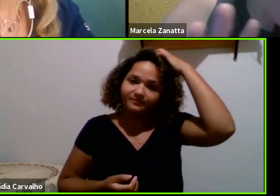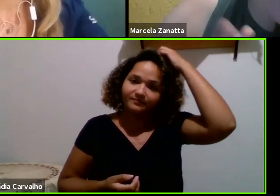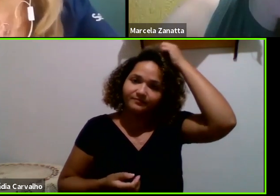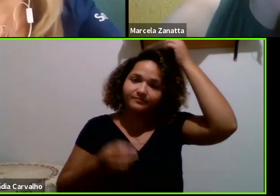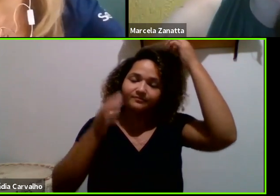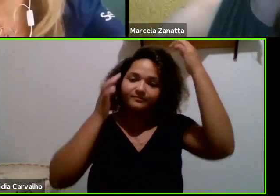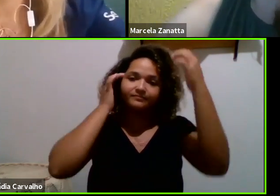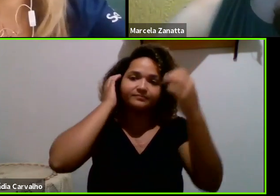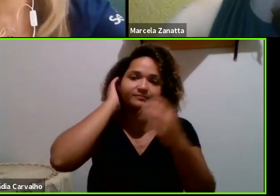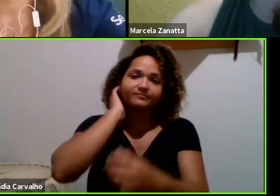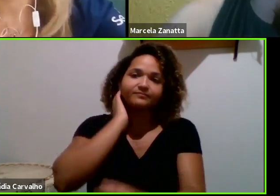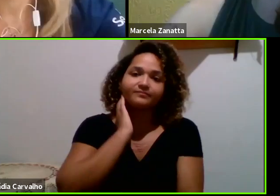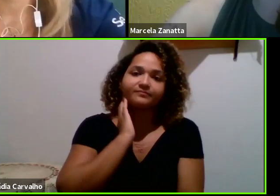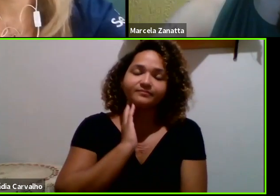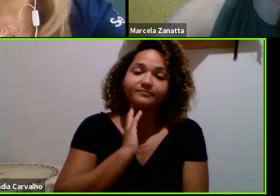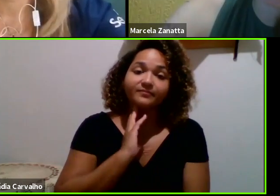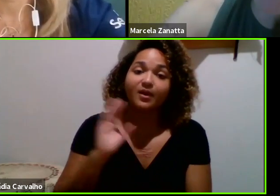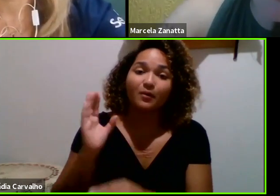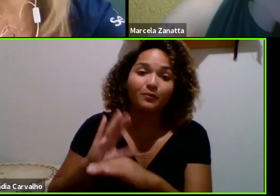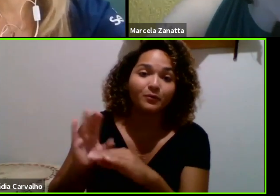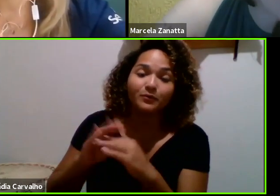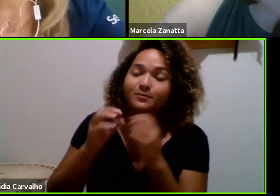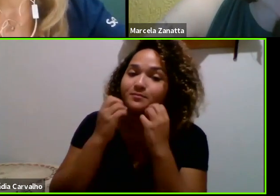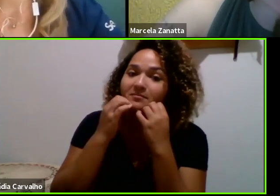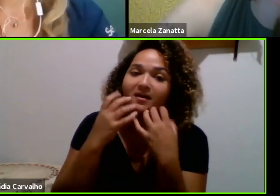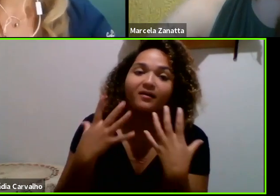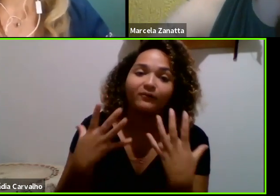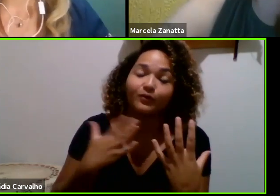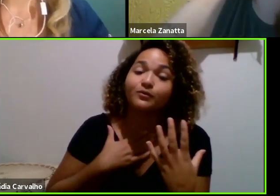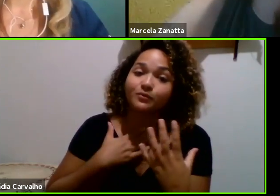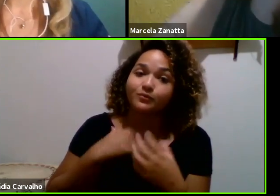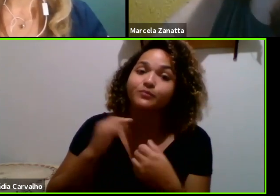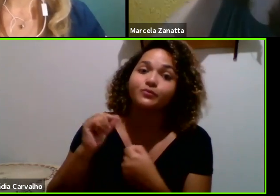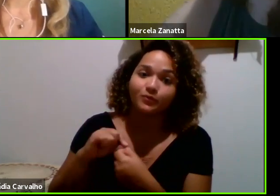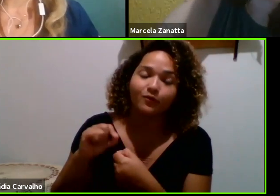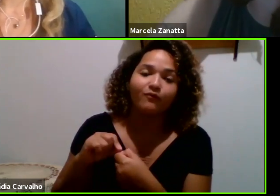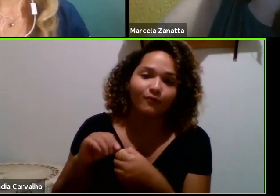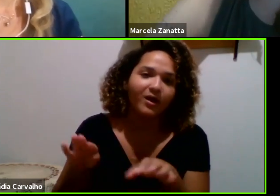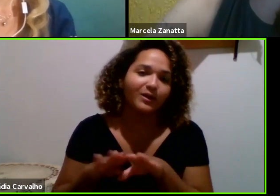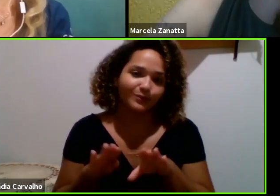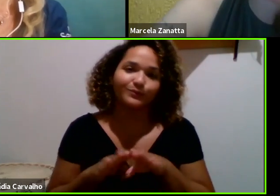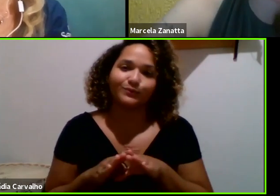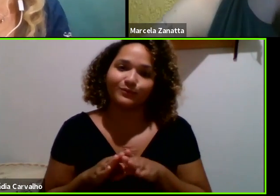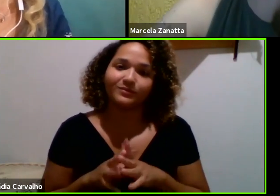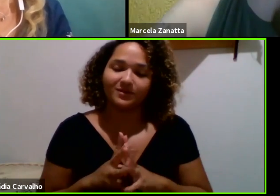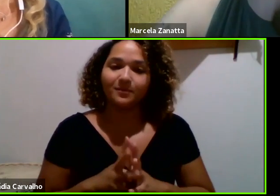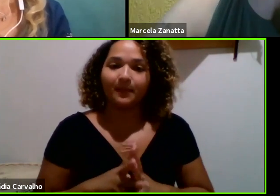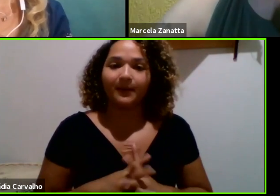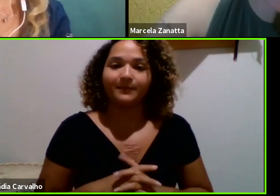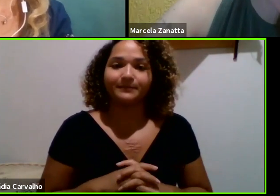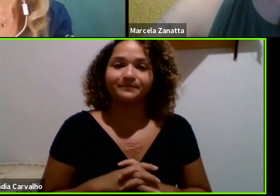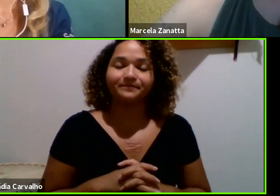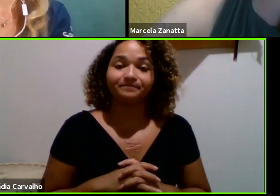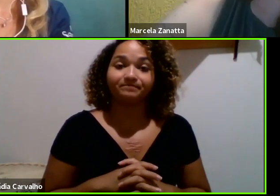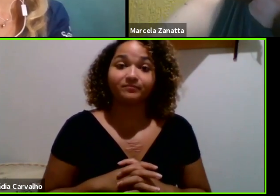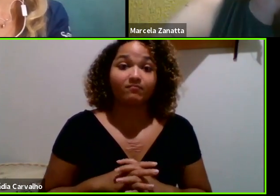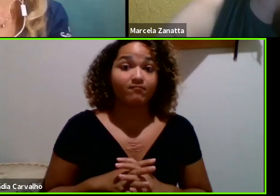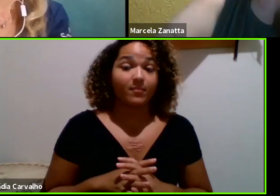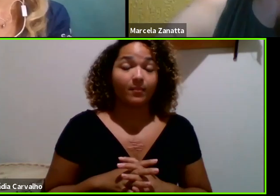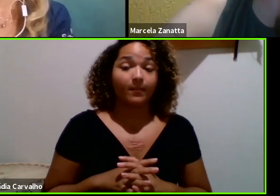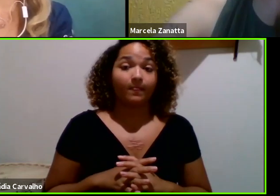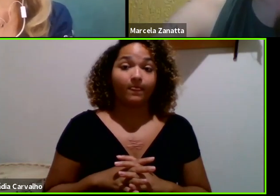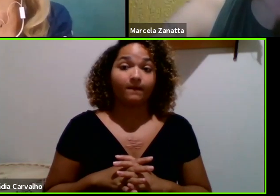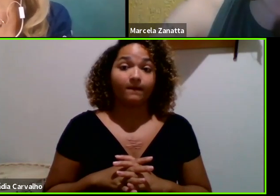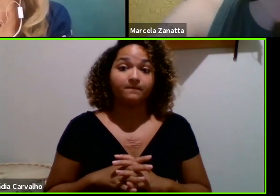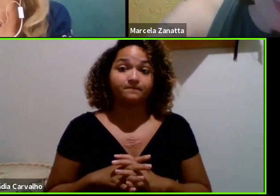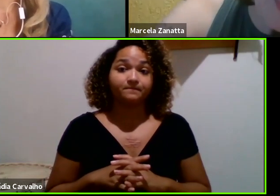eu faço, a gente renova a certificação sempre que necessário. Quem atende parto domiciliar tem que fazer ALSO. A única coisa do ALSO é a